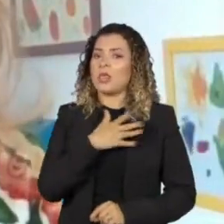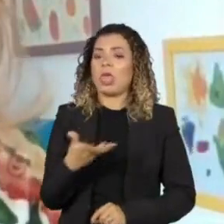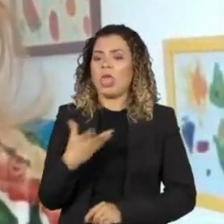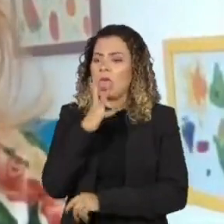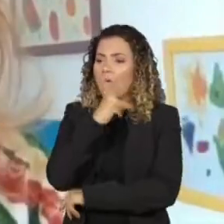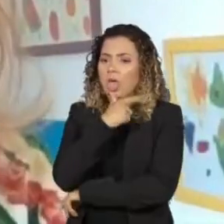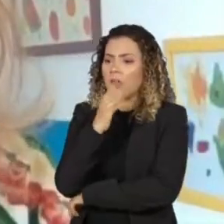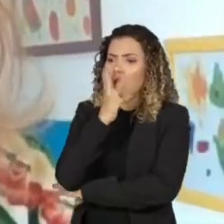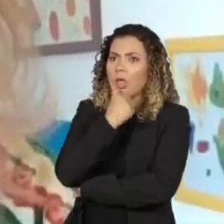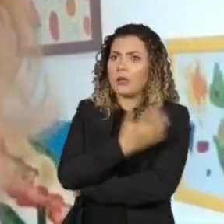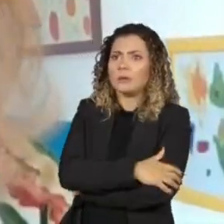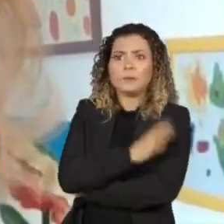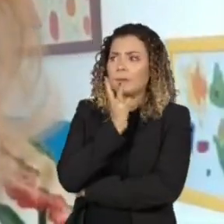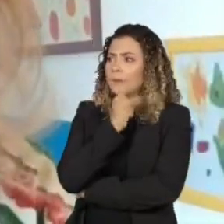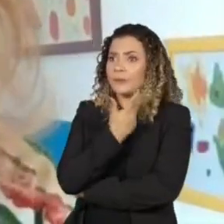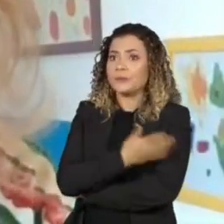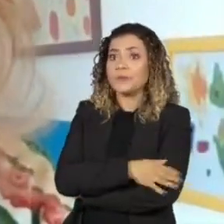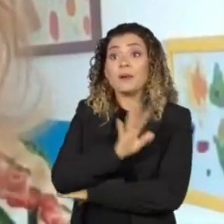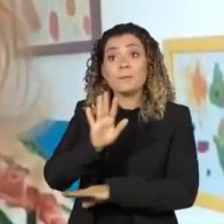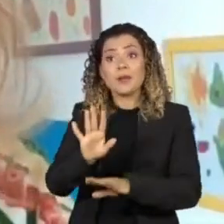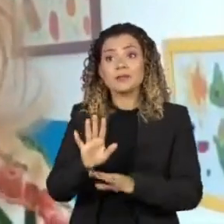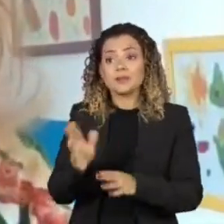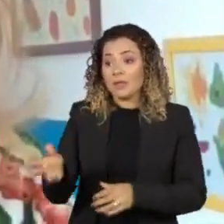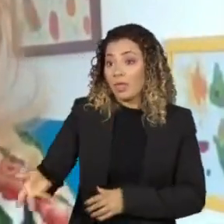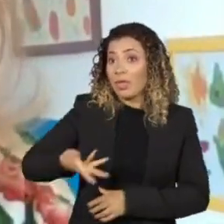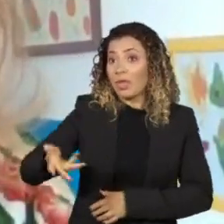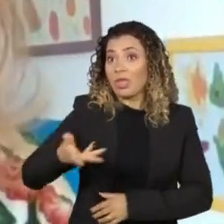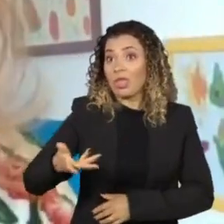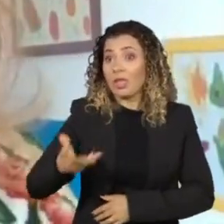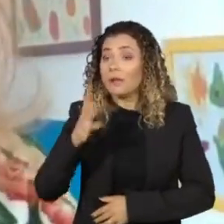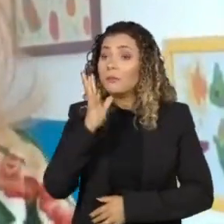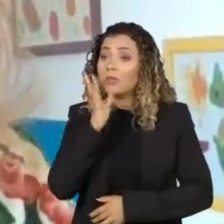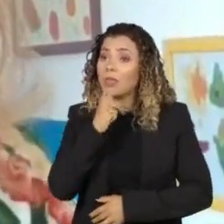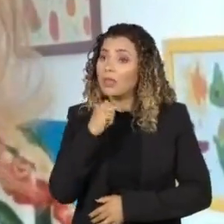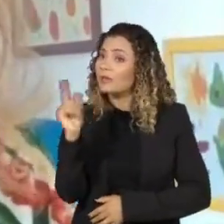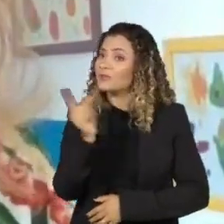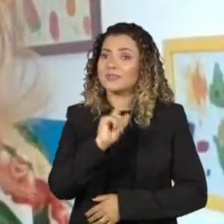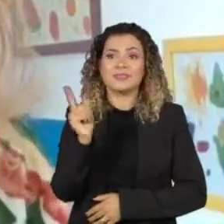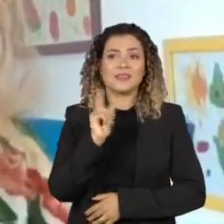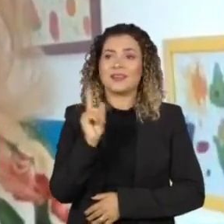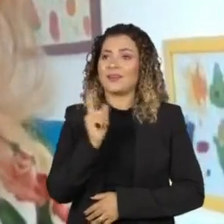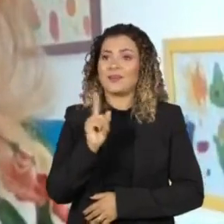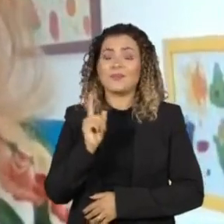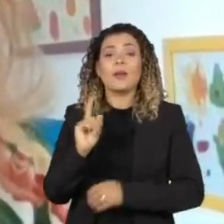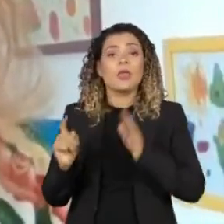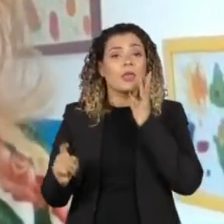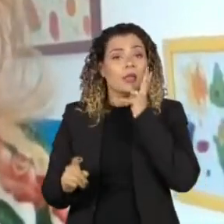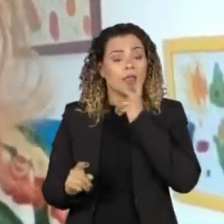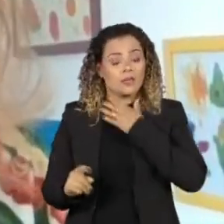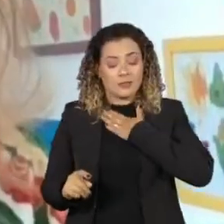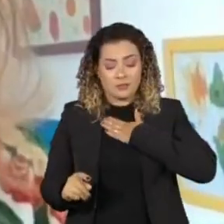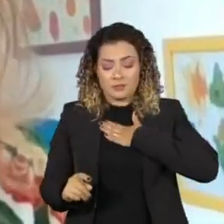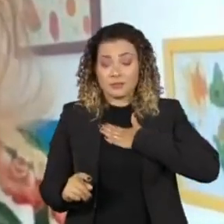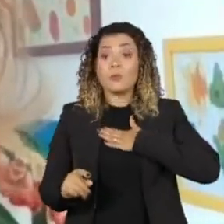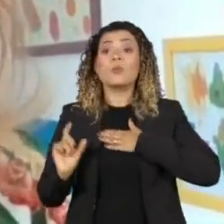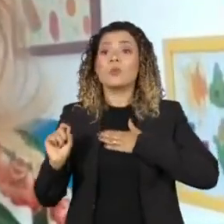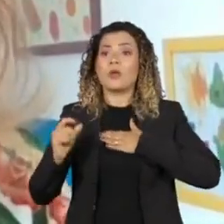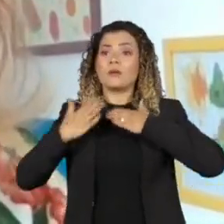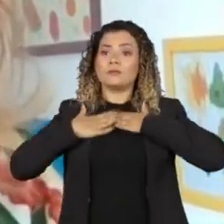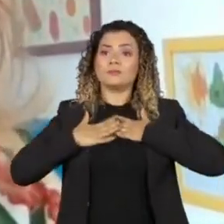mas o desacelerar, ele não é necessariamente você ser lento. O que eu costumo dizer é que o desacelera, ele